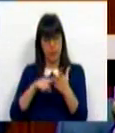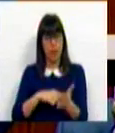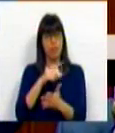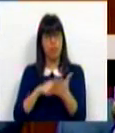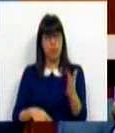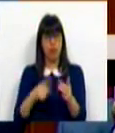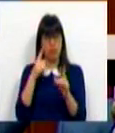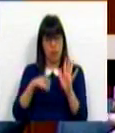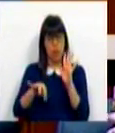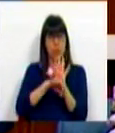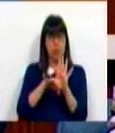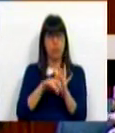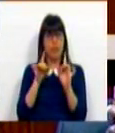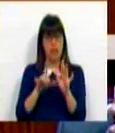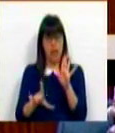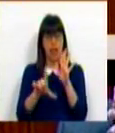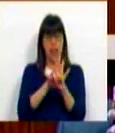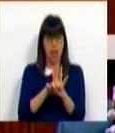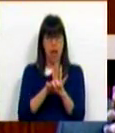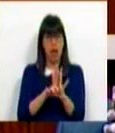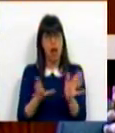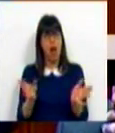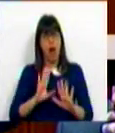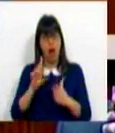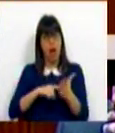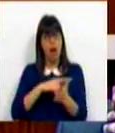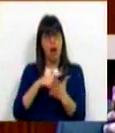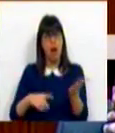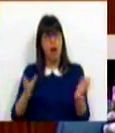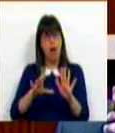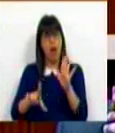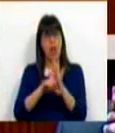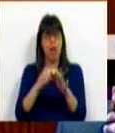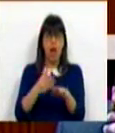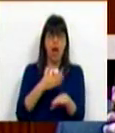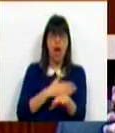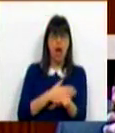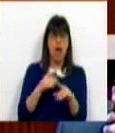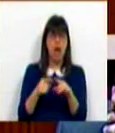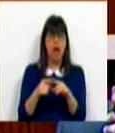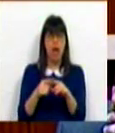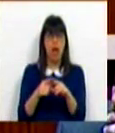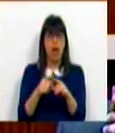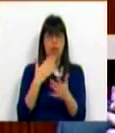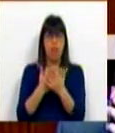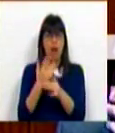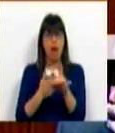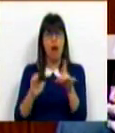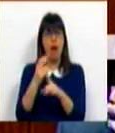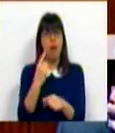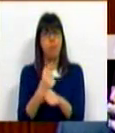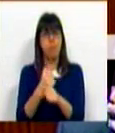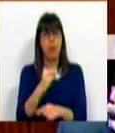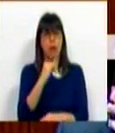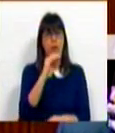revogar uma portaria por lei, não se revogam leis anteriores que aumentaram também